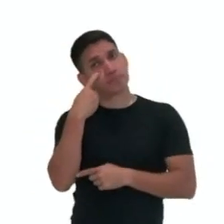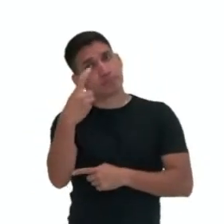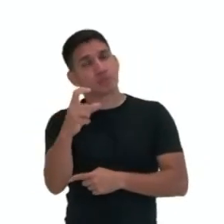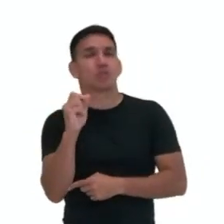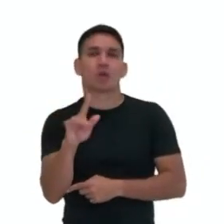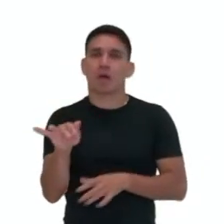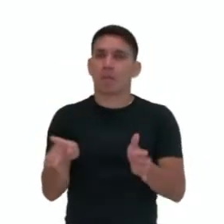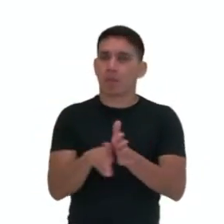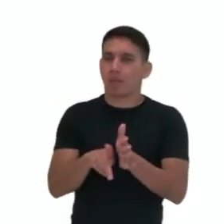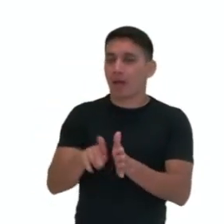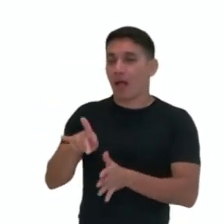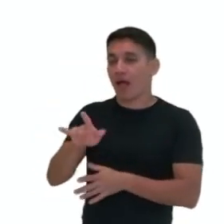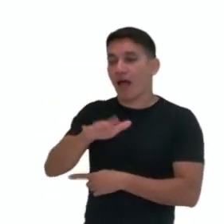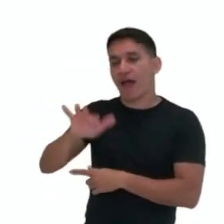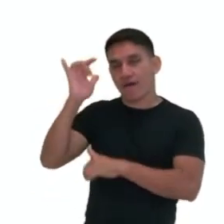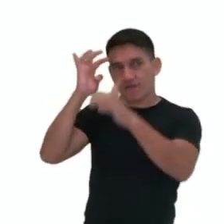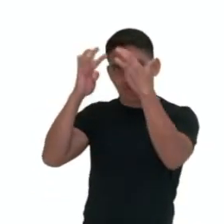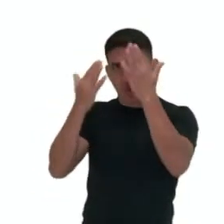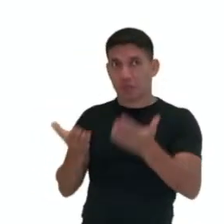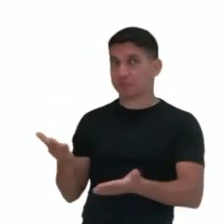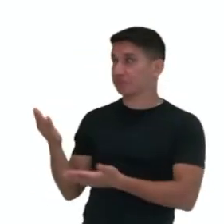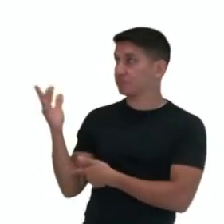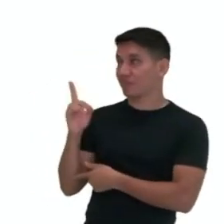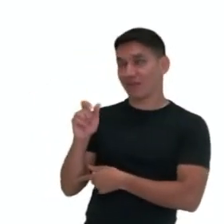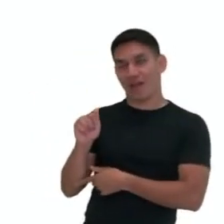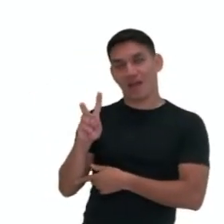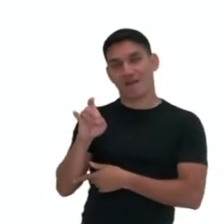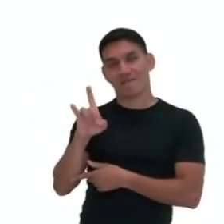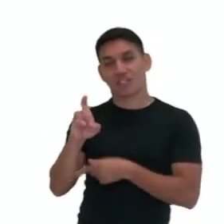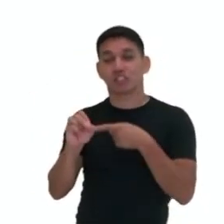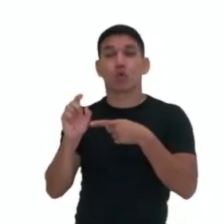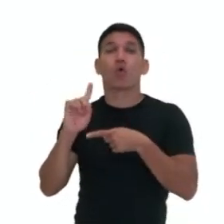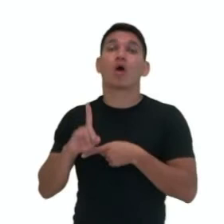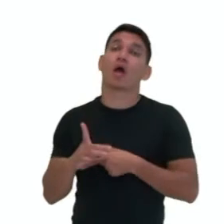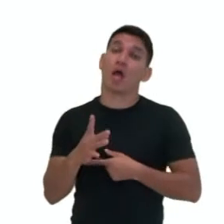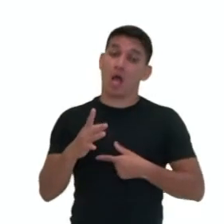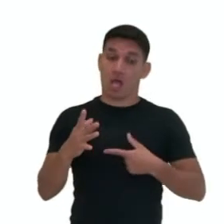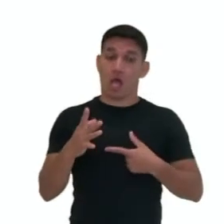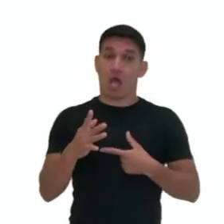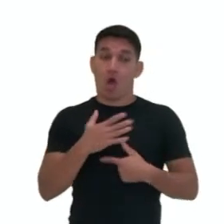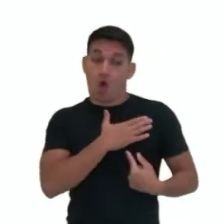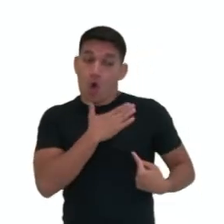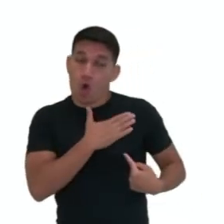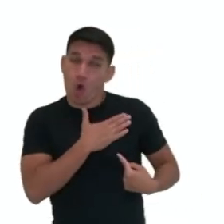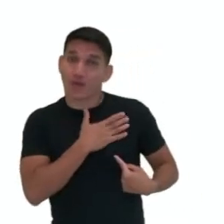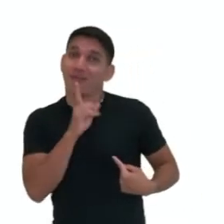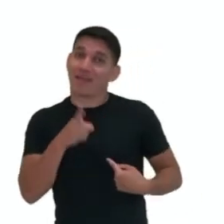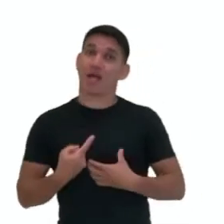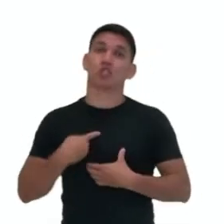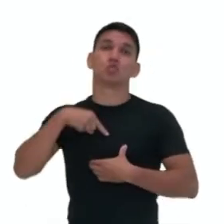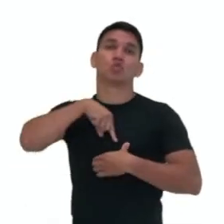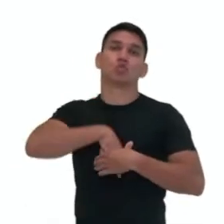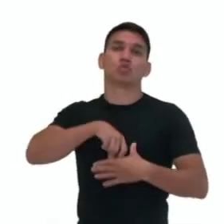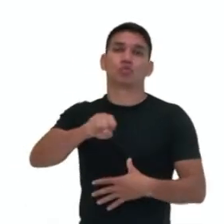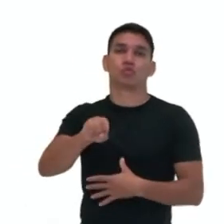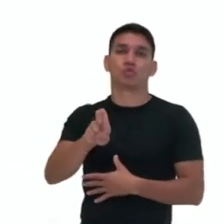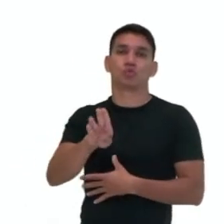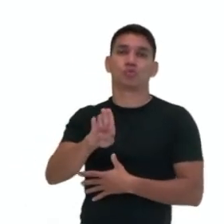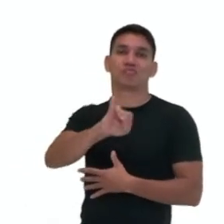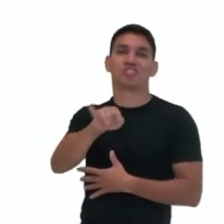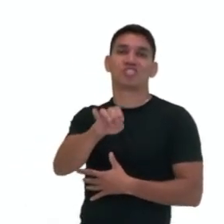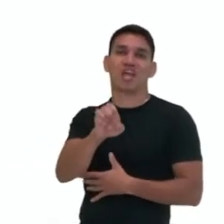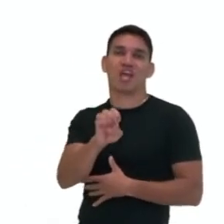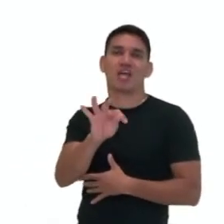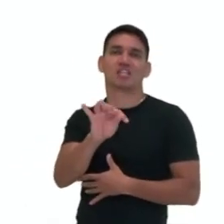Para o filósofo David Hume, por exemplo, o gosto é subjetivo, é individual, uma vez que não